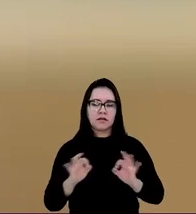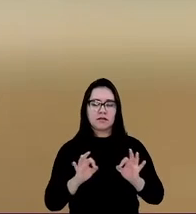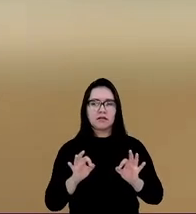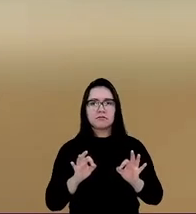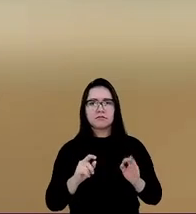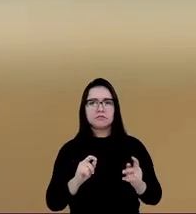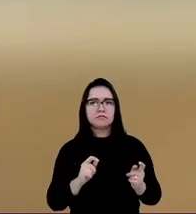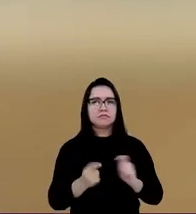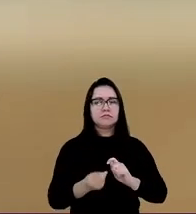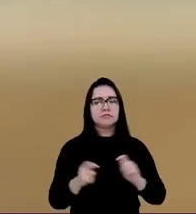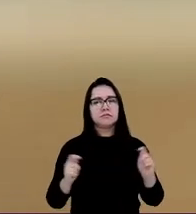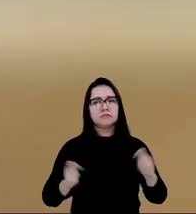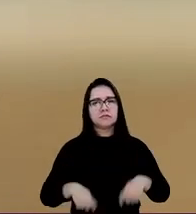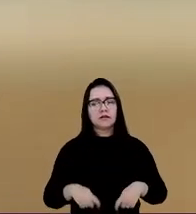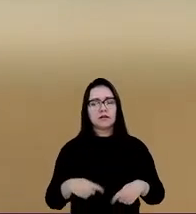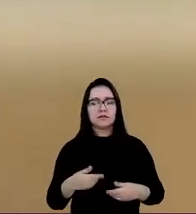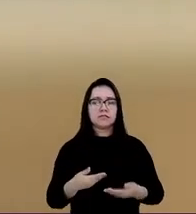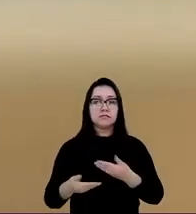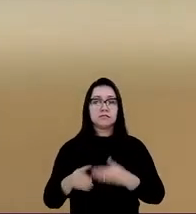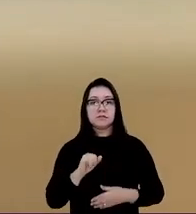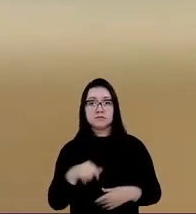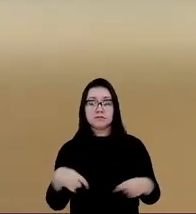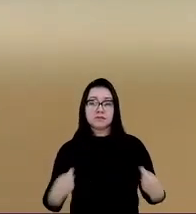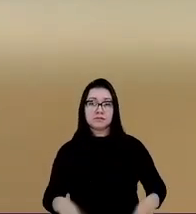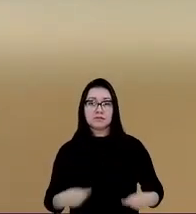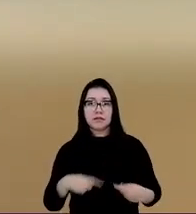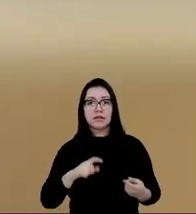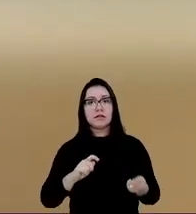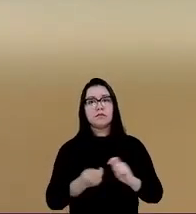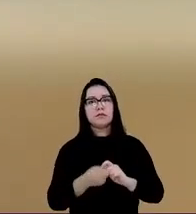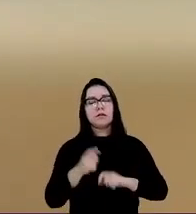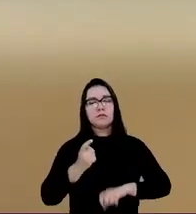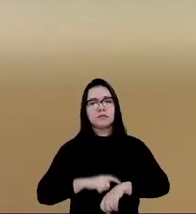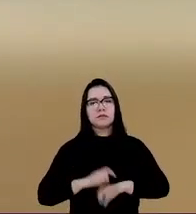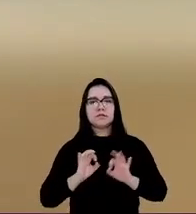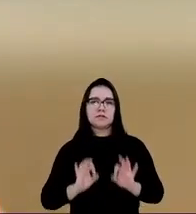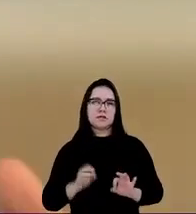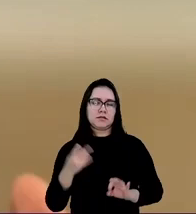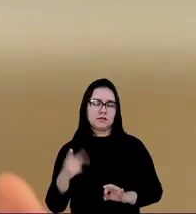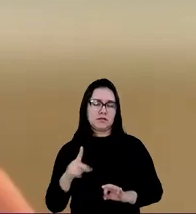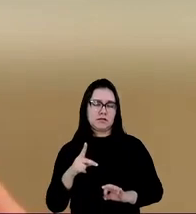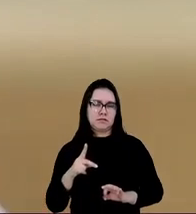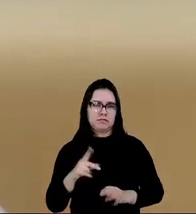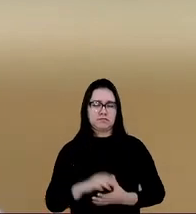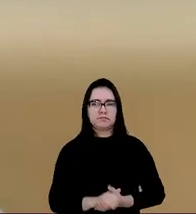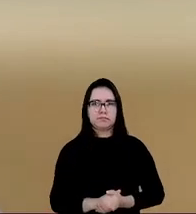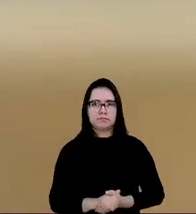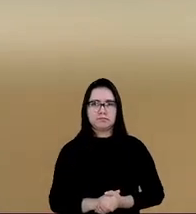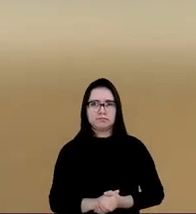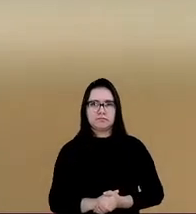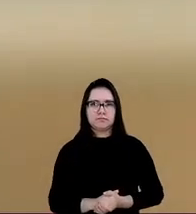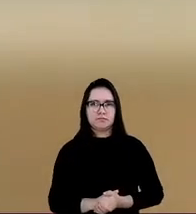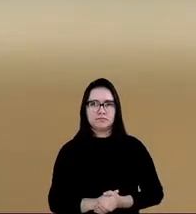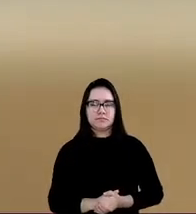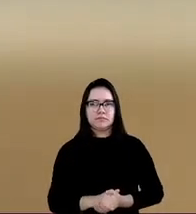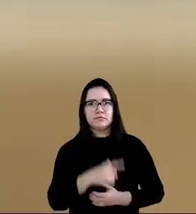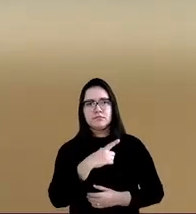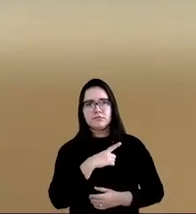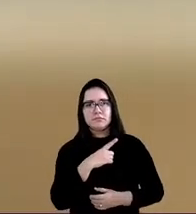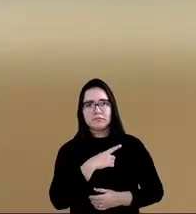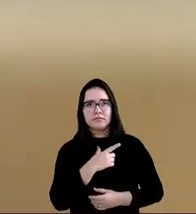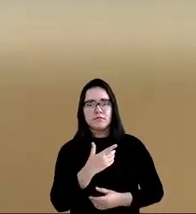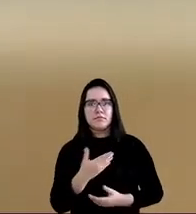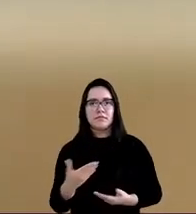transplante, se necessário, para adaptar ao momento certo daquele paciente, né? Bom, era para estar em remissão, não estava, vamos adiar